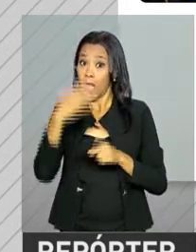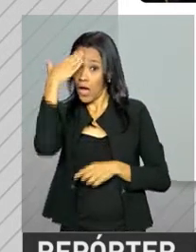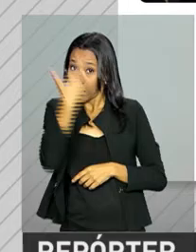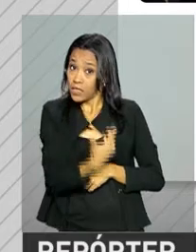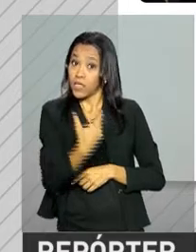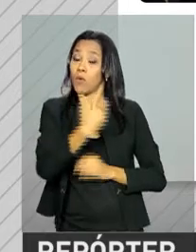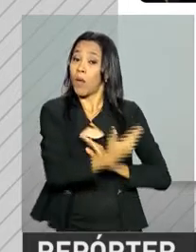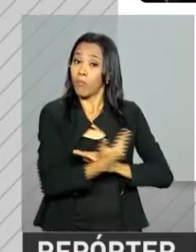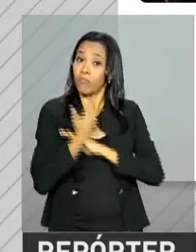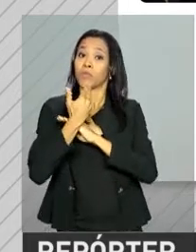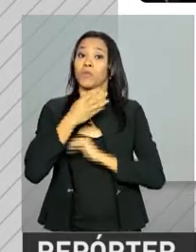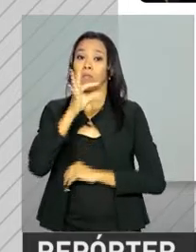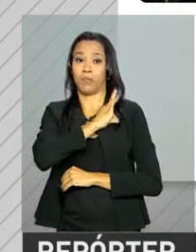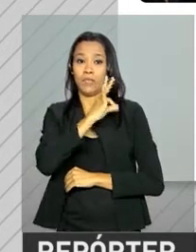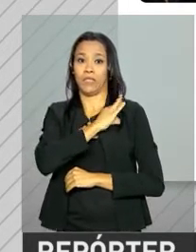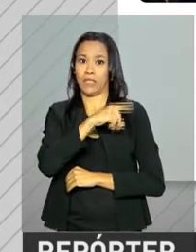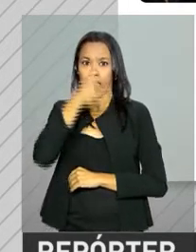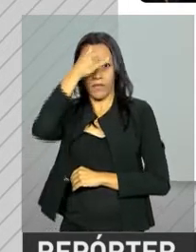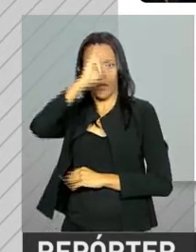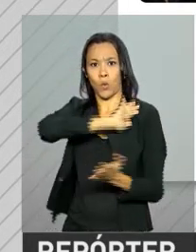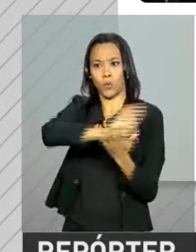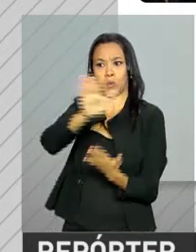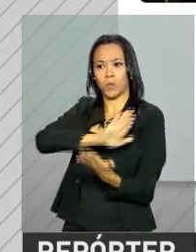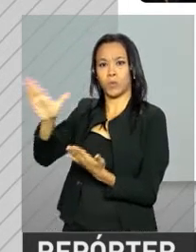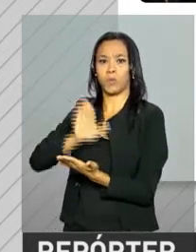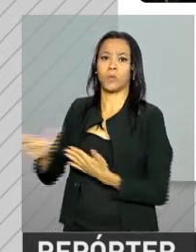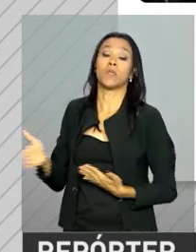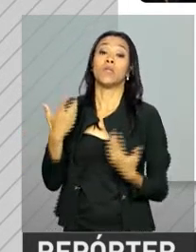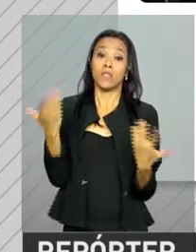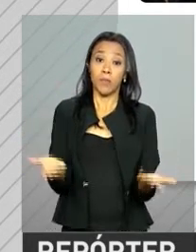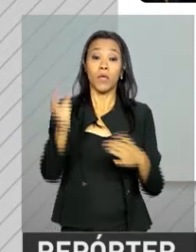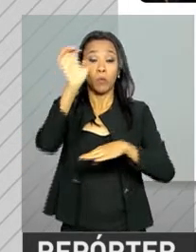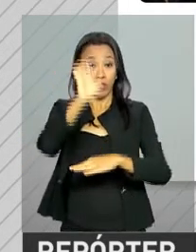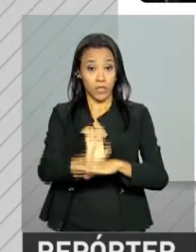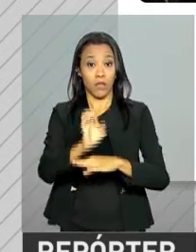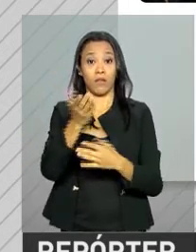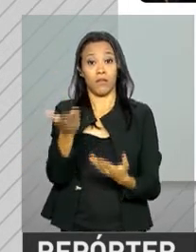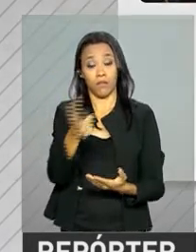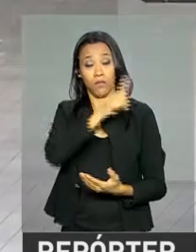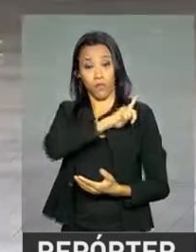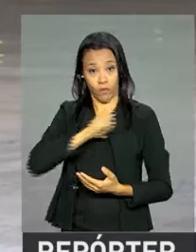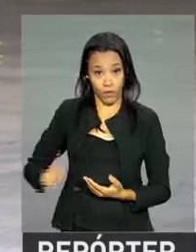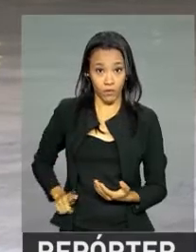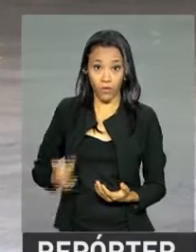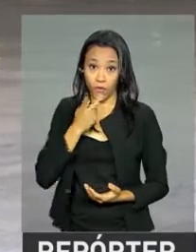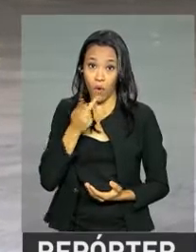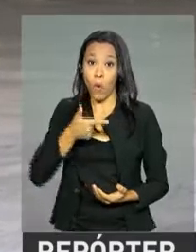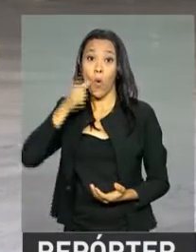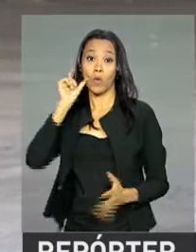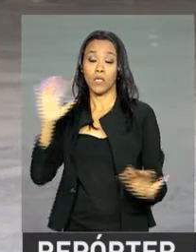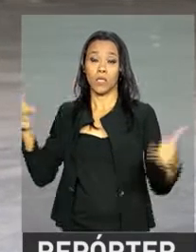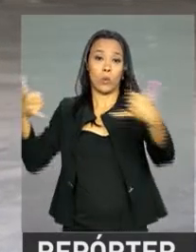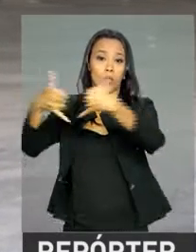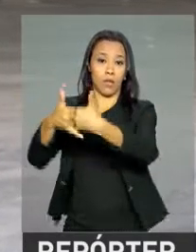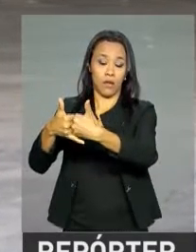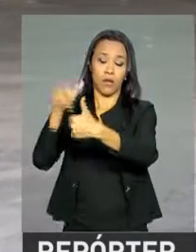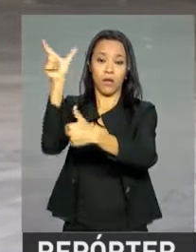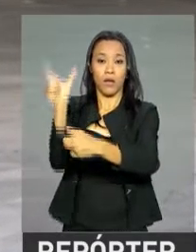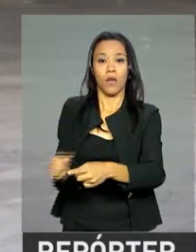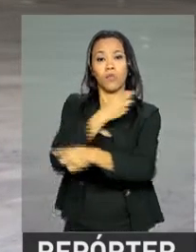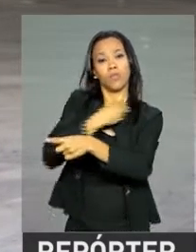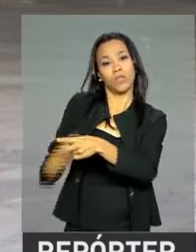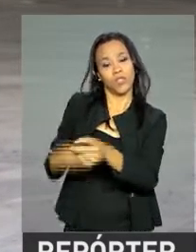controlar a situação o governador do estado do rio grande do norte robinson faria entrou em contato ontem com o ministro da justiça para informar que a